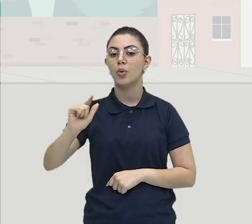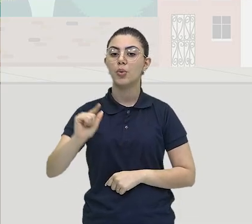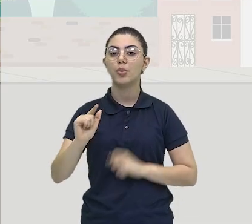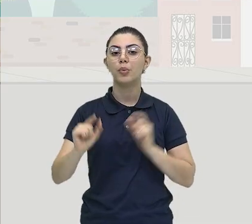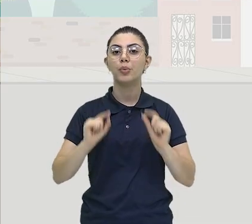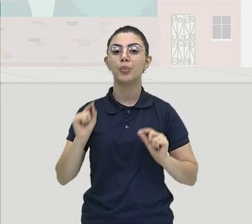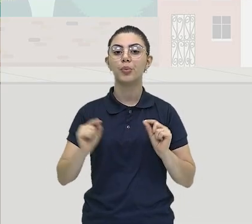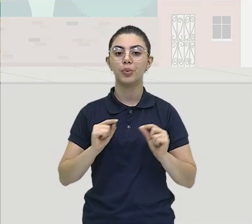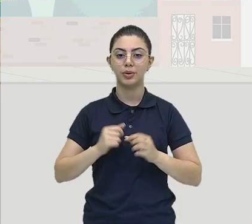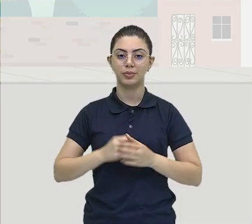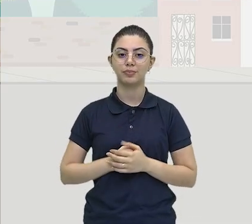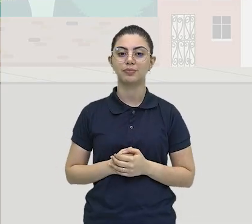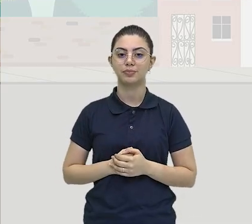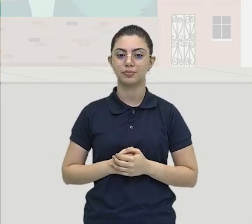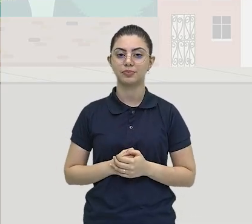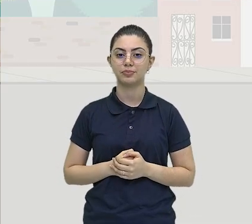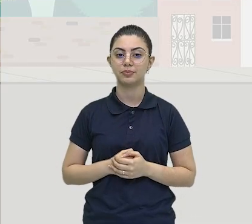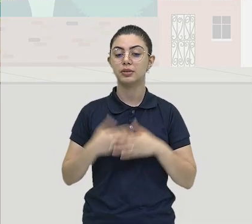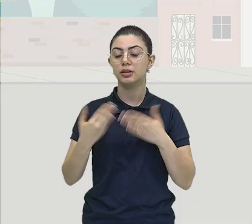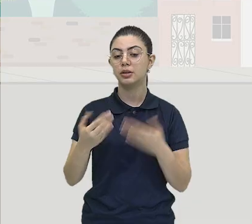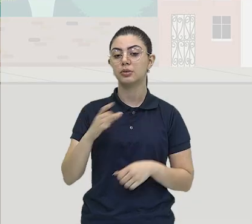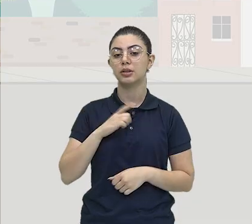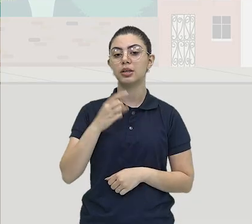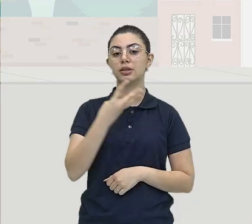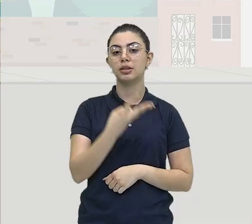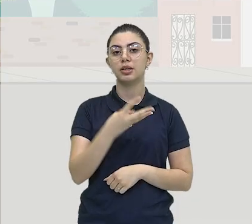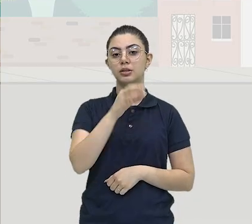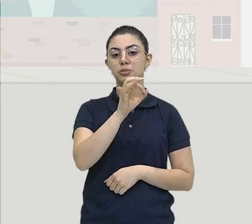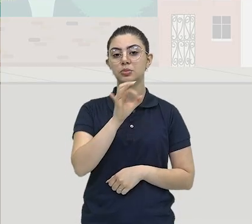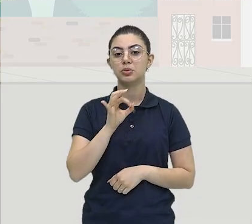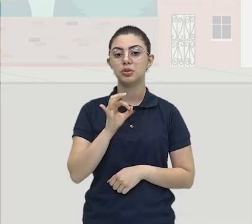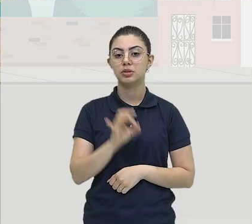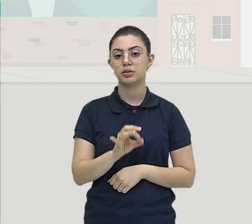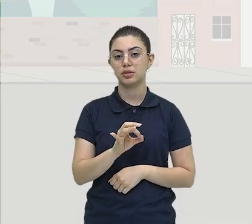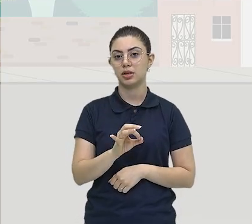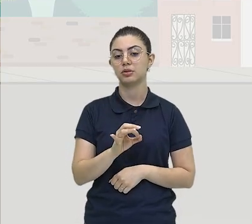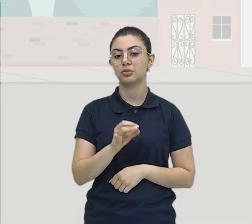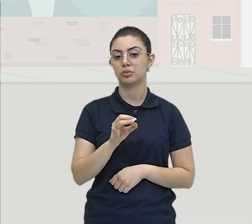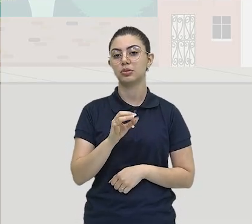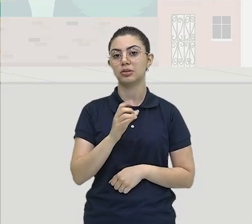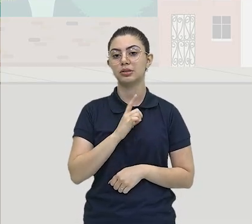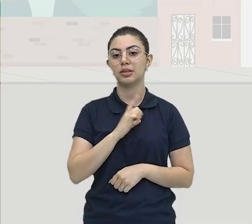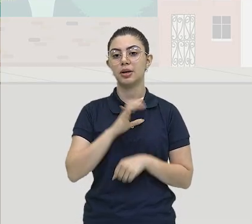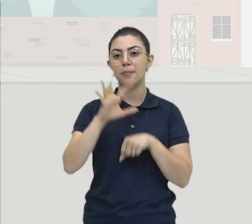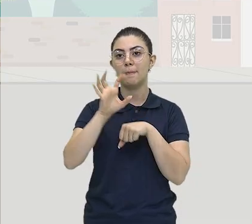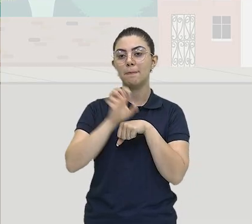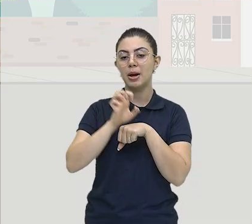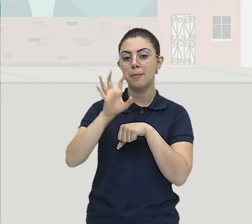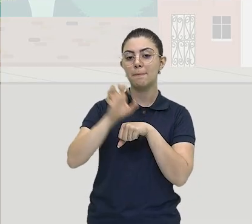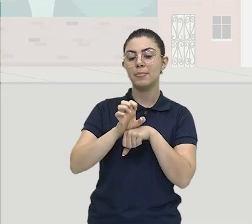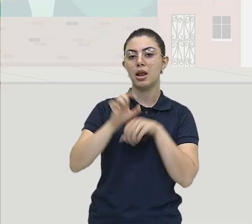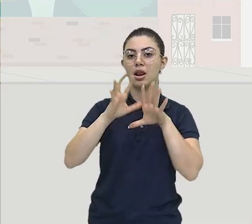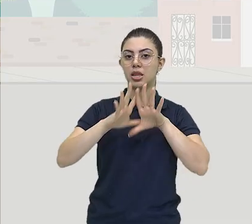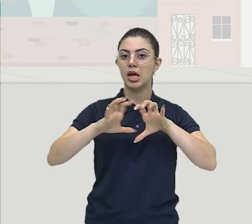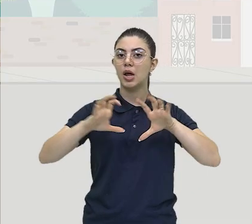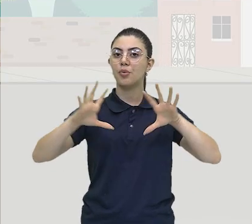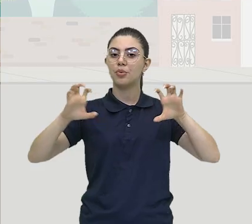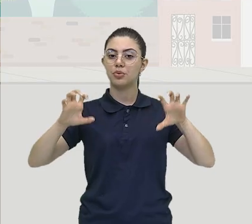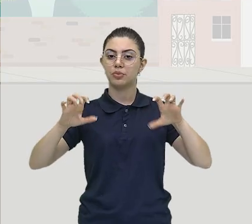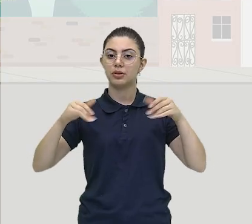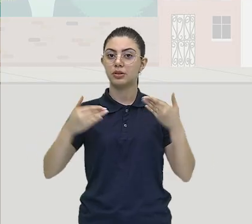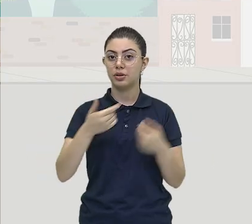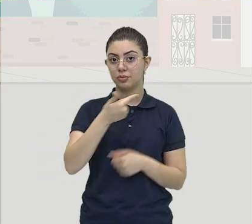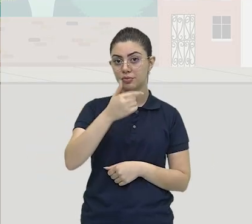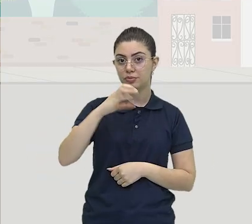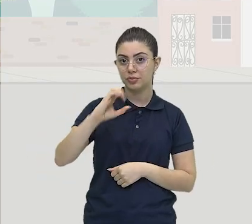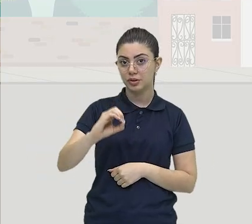agora que 3% é apenas que vai ser absorvido por essas nuvens. Então,